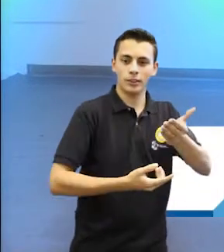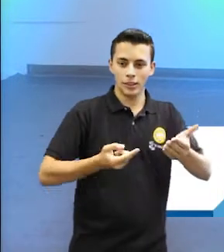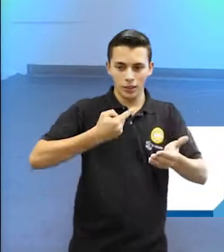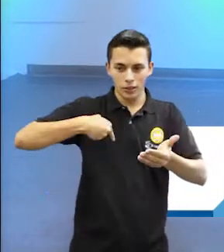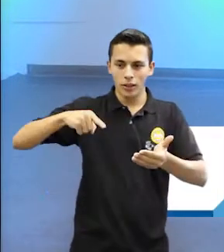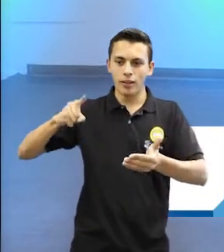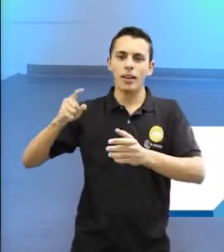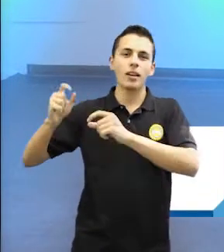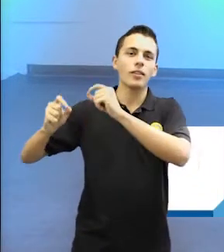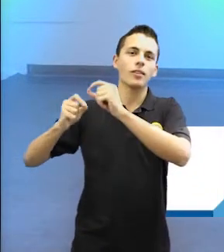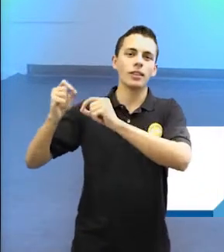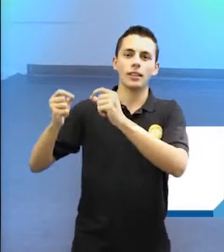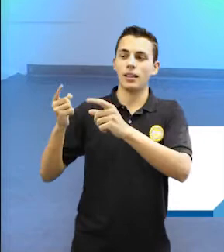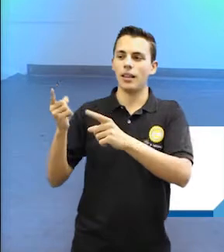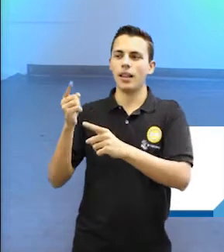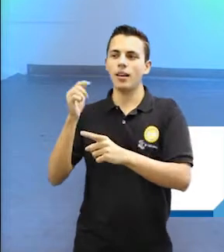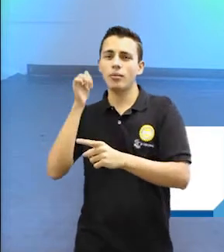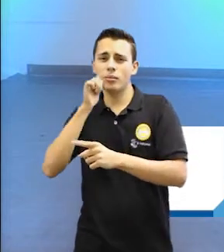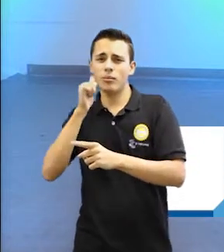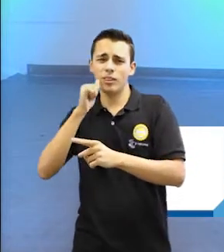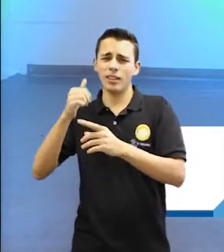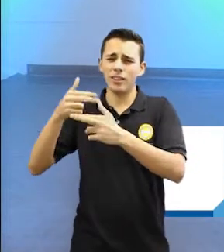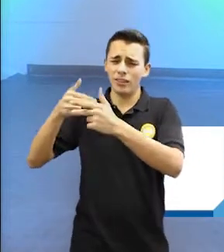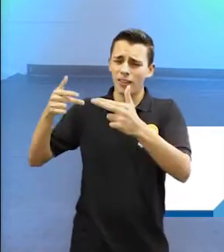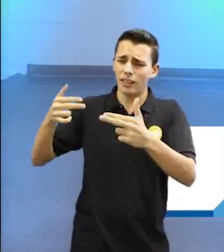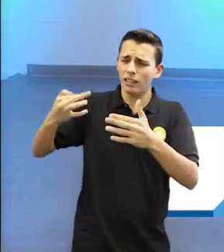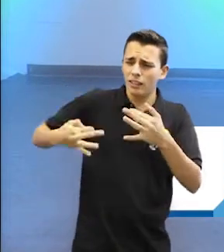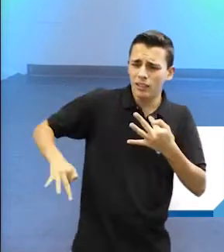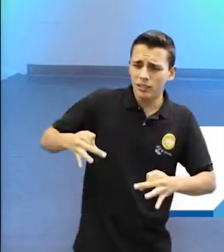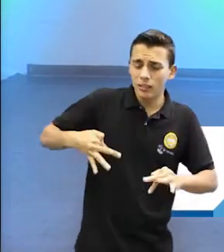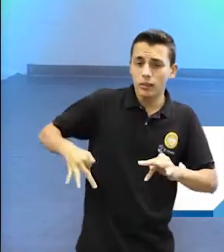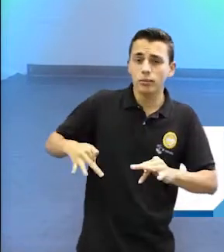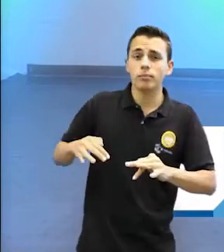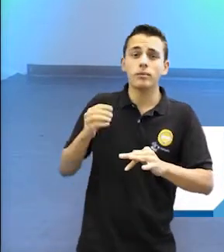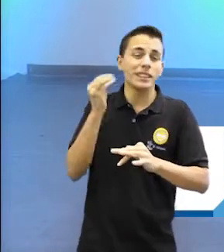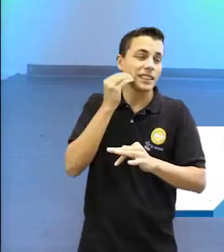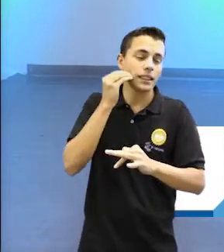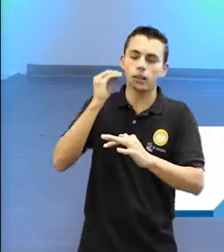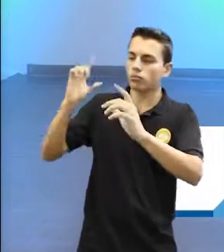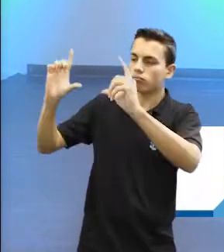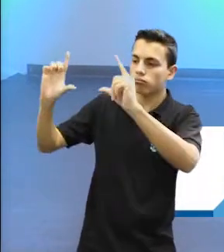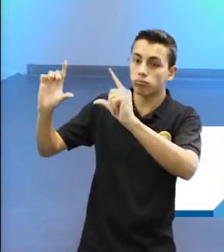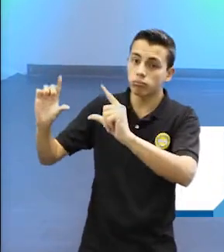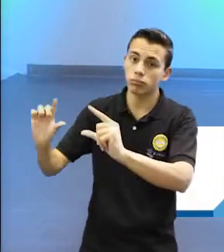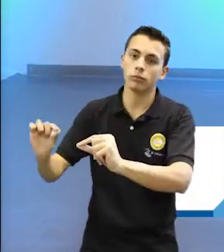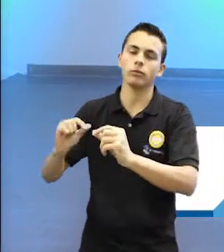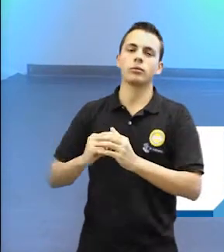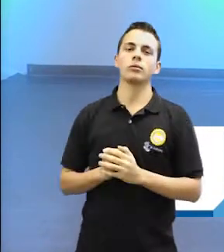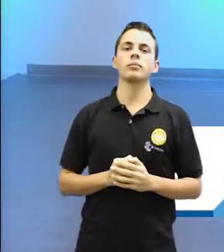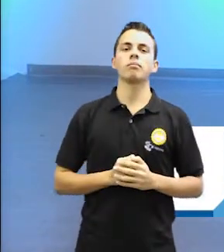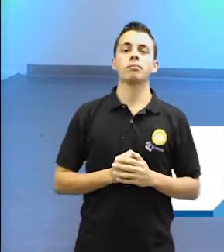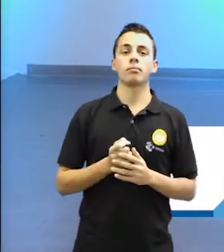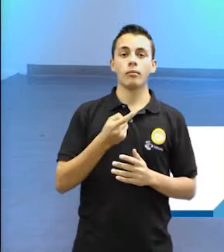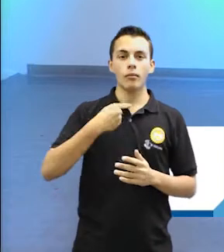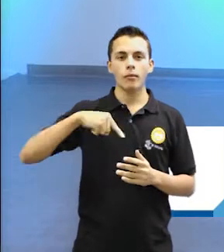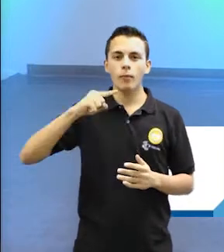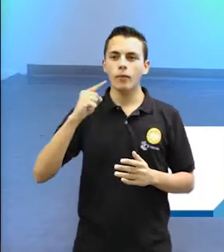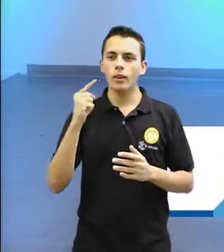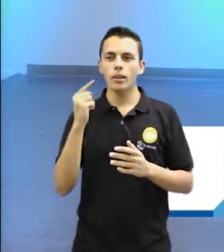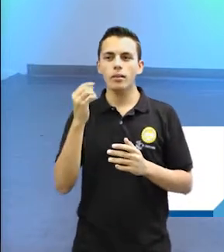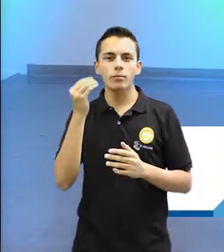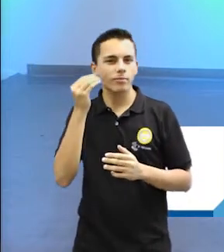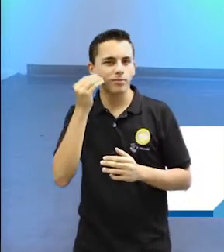de minimizar a dor de milhões de mulheres, né? E nós optamos usar um